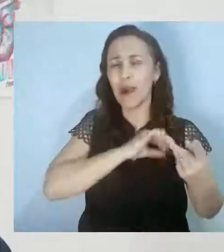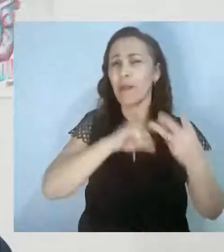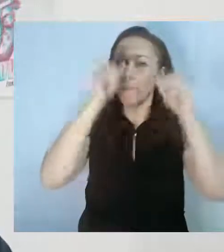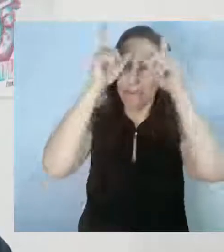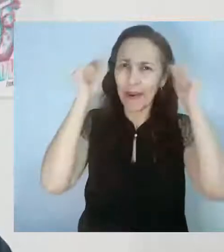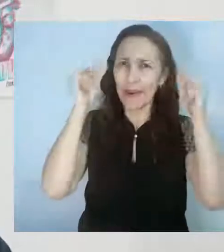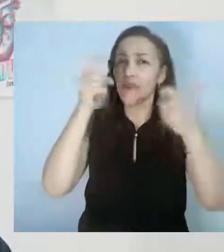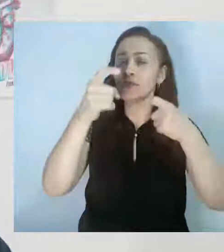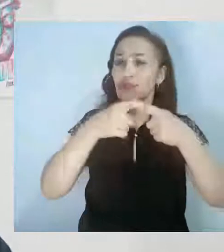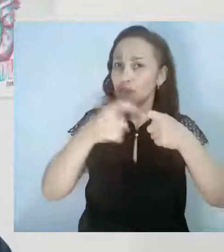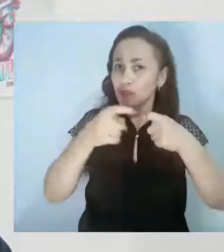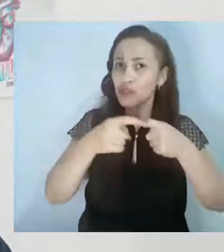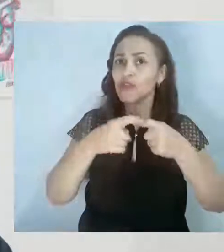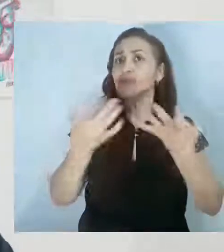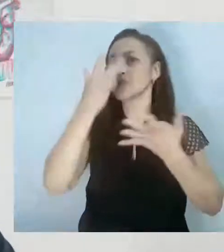médicos,